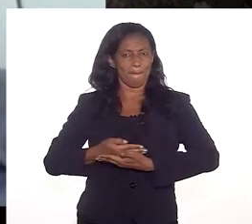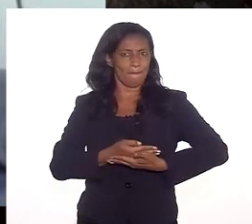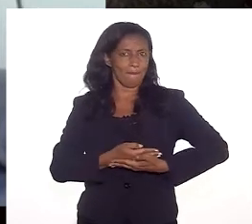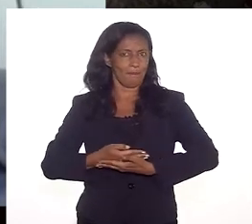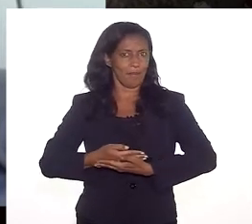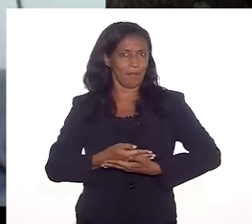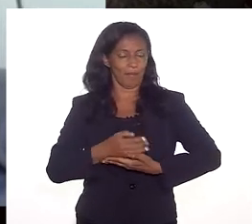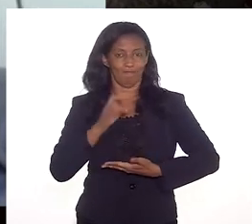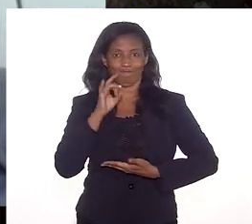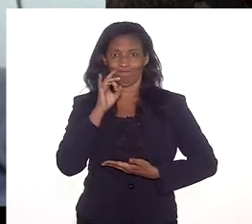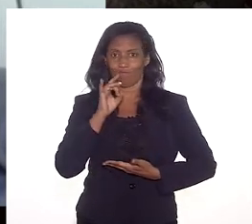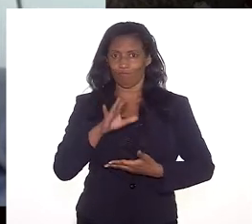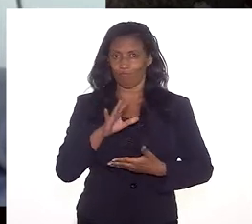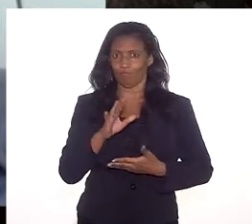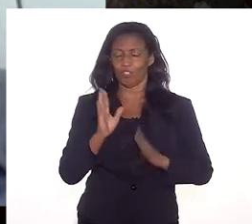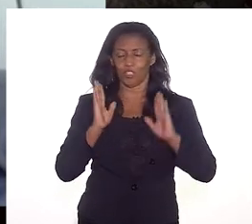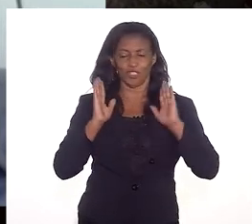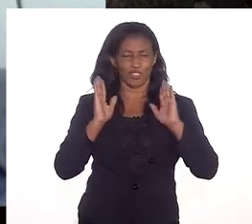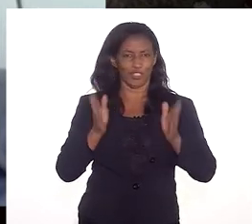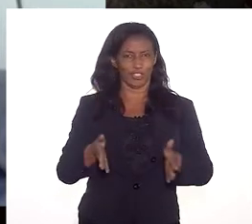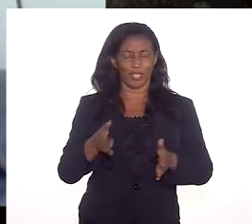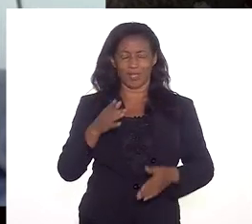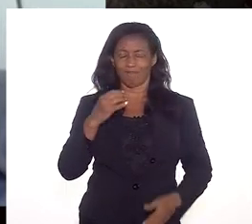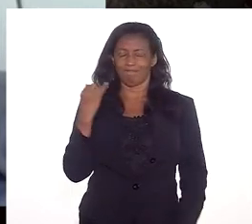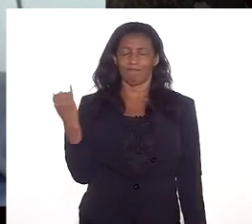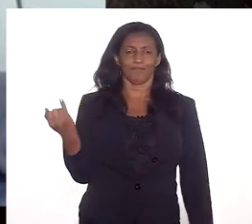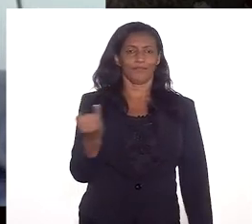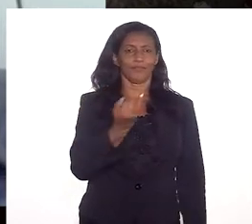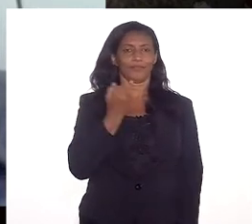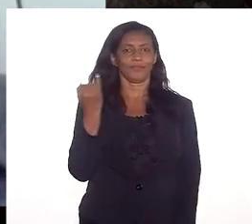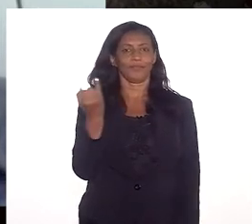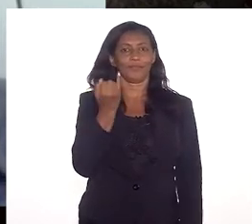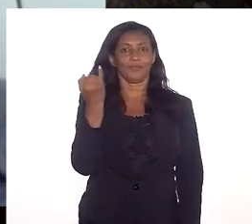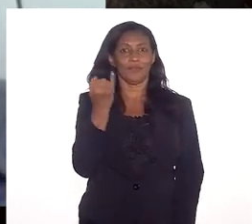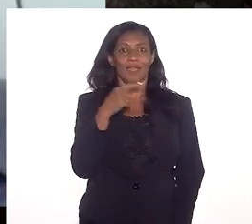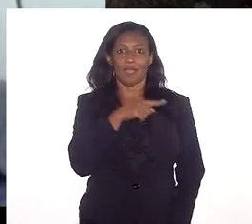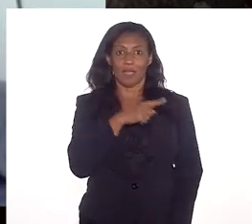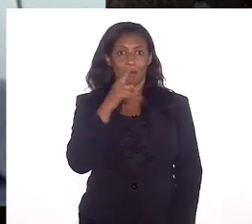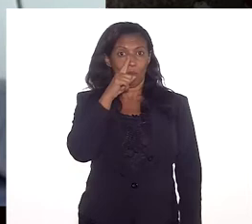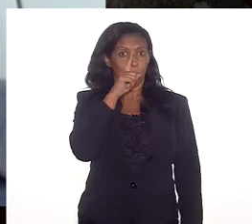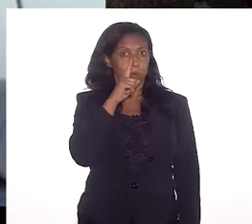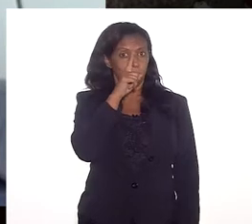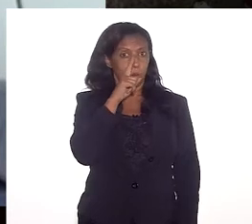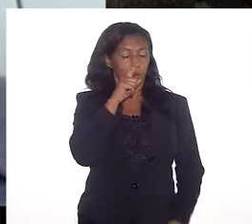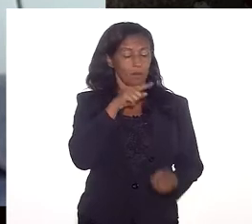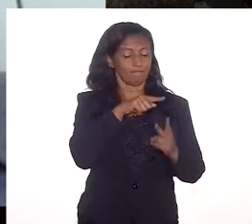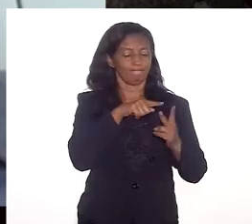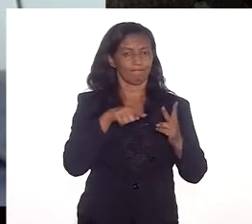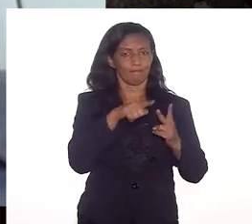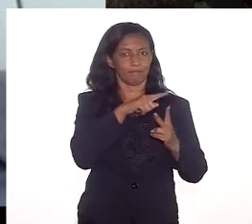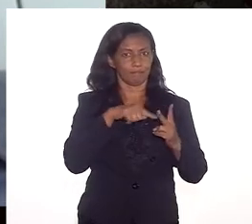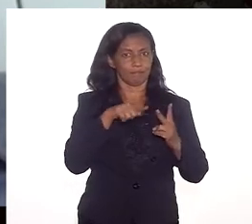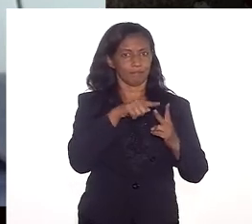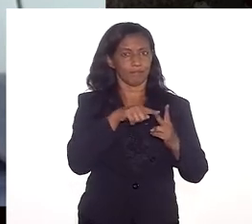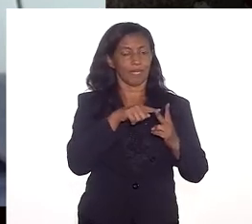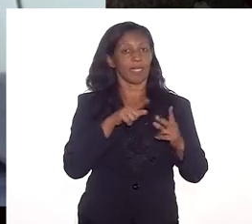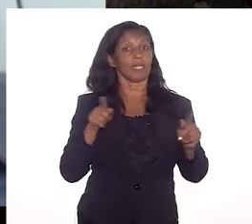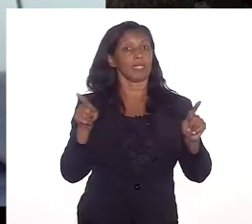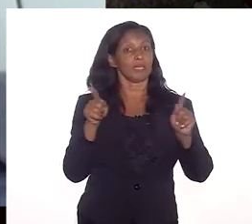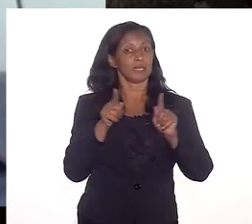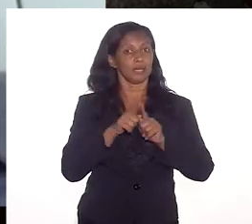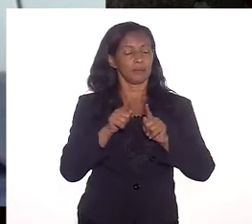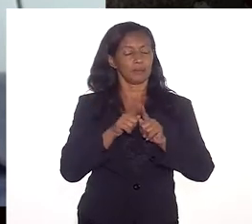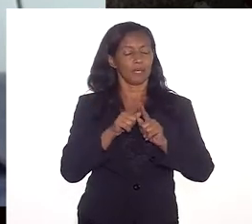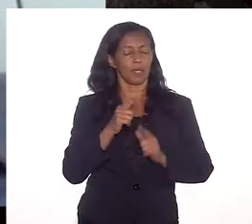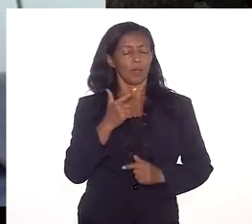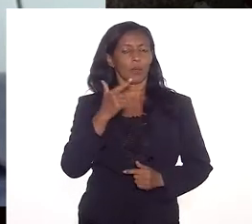Só por isso já se faz extremamente importante que elas sejam classificadas como risco. Existe também uma